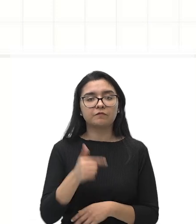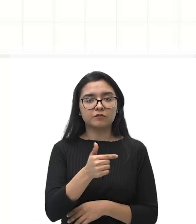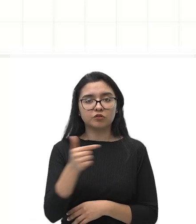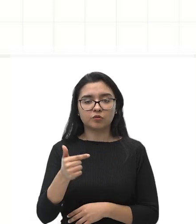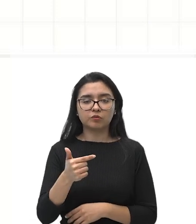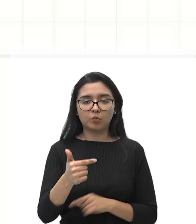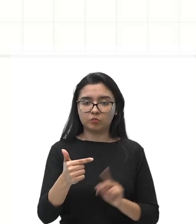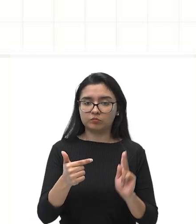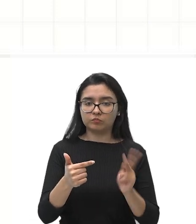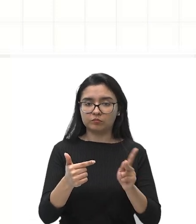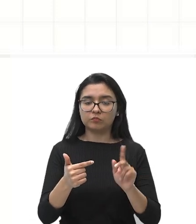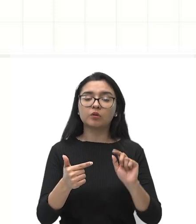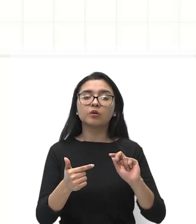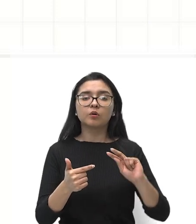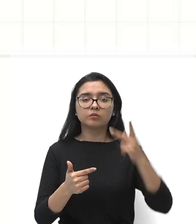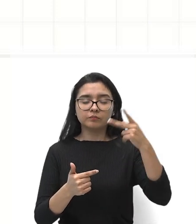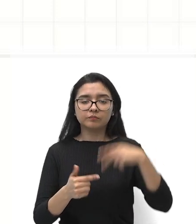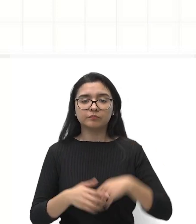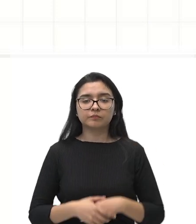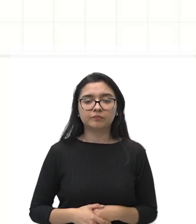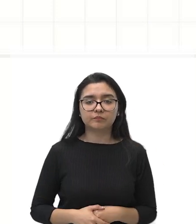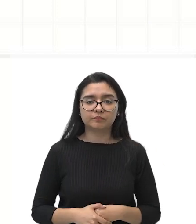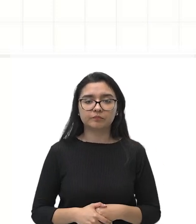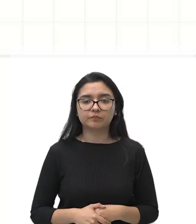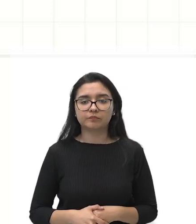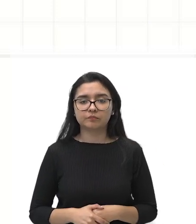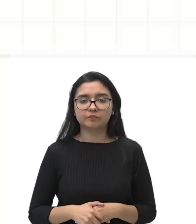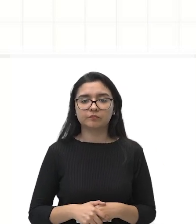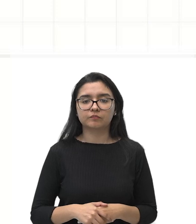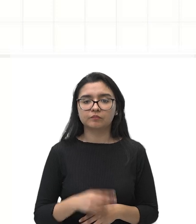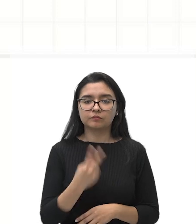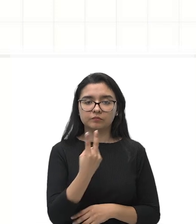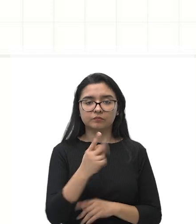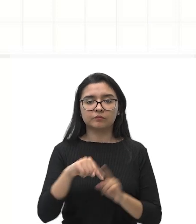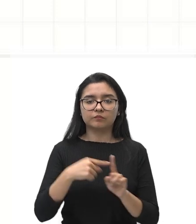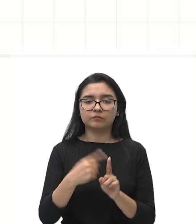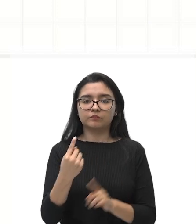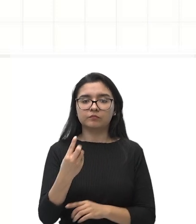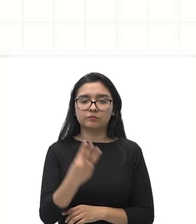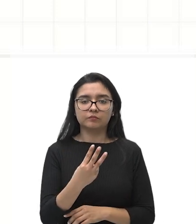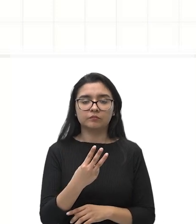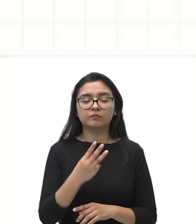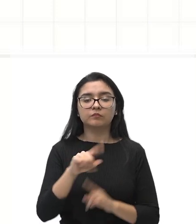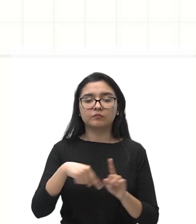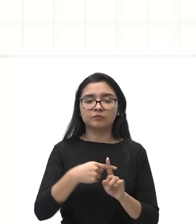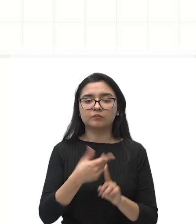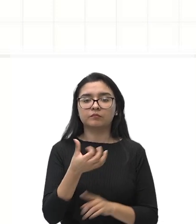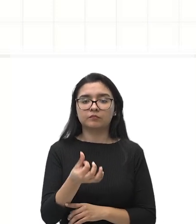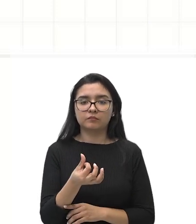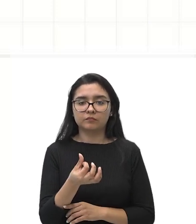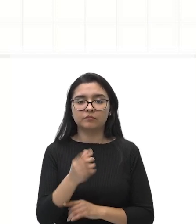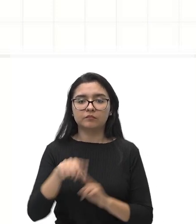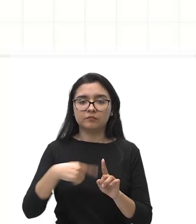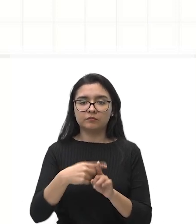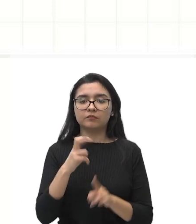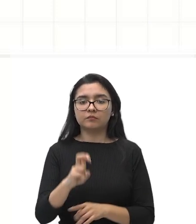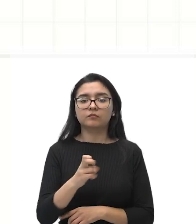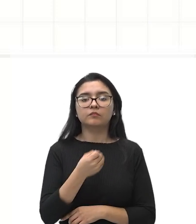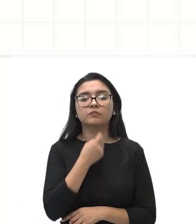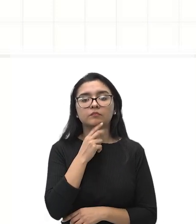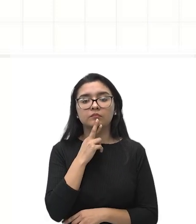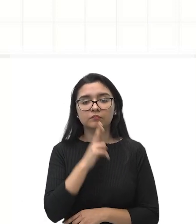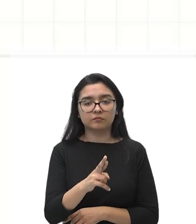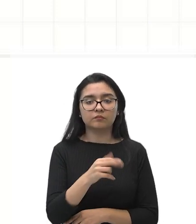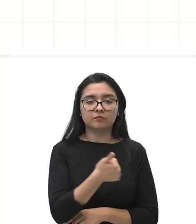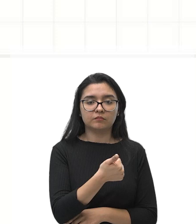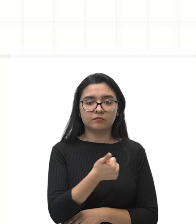22, sobe 2. 2 mais 1, 3, mais 6, 9, mais 5, 14. E aí a gente repete a